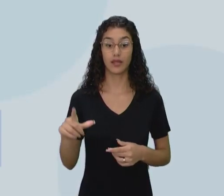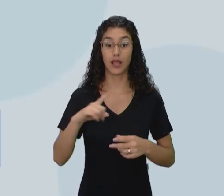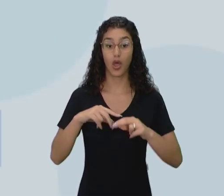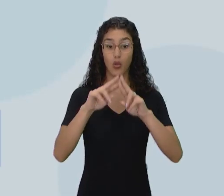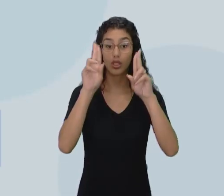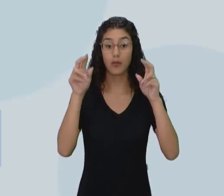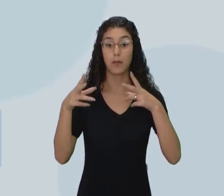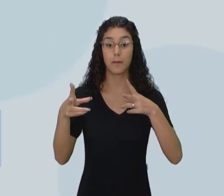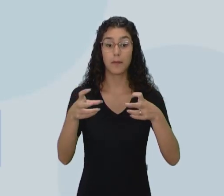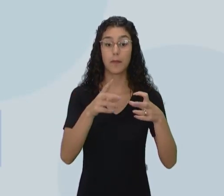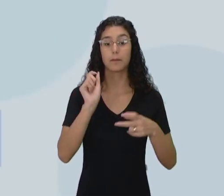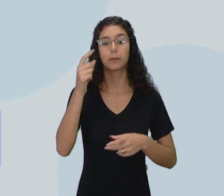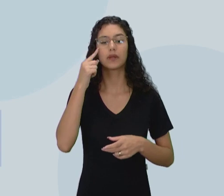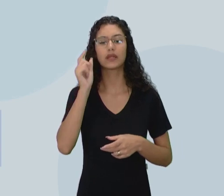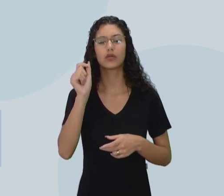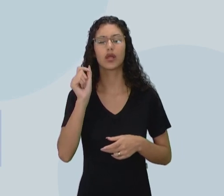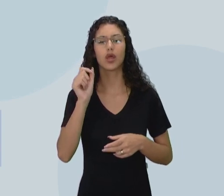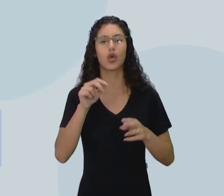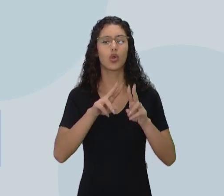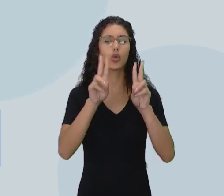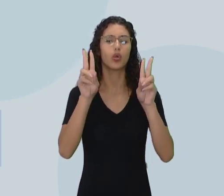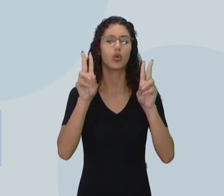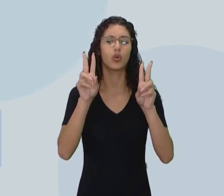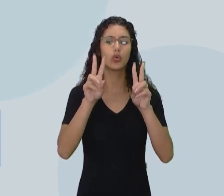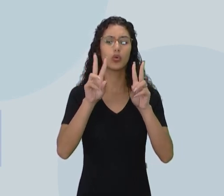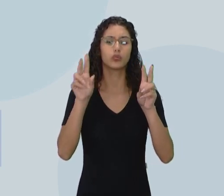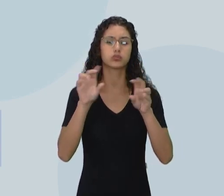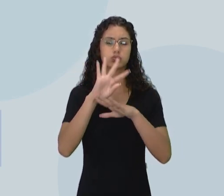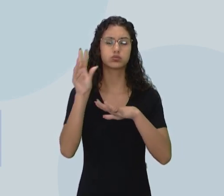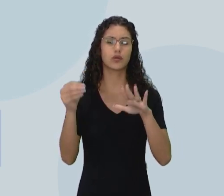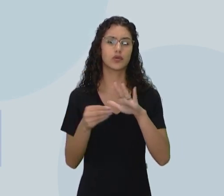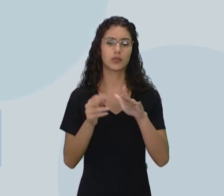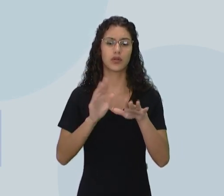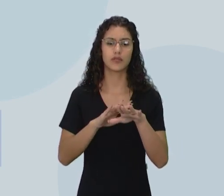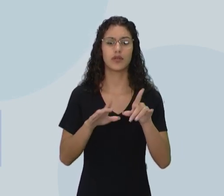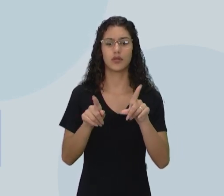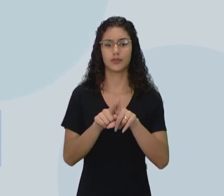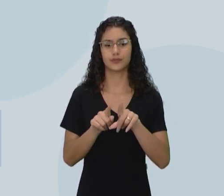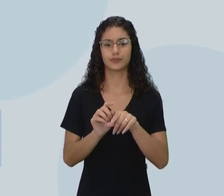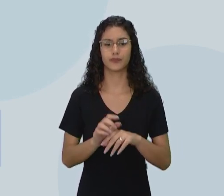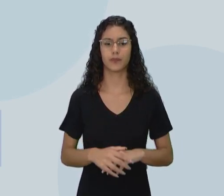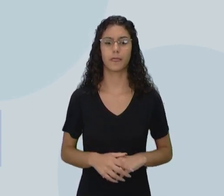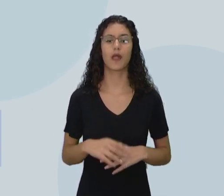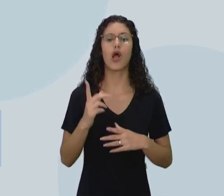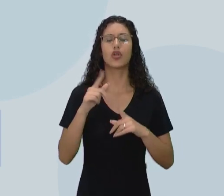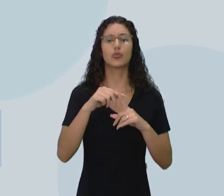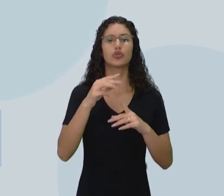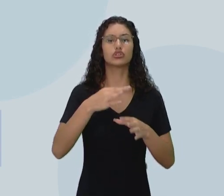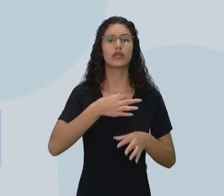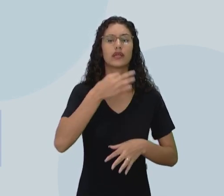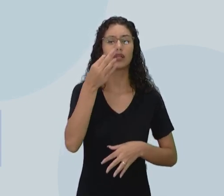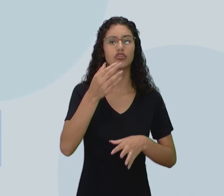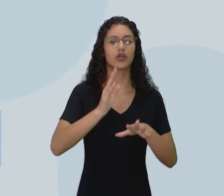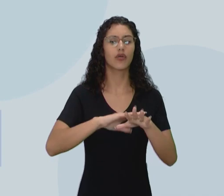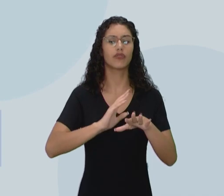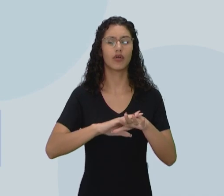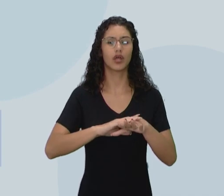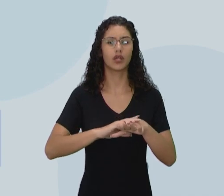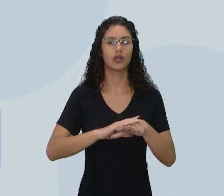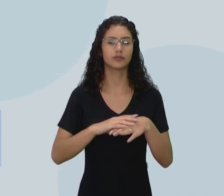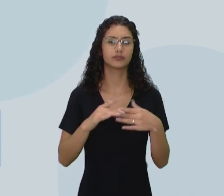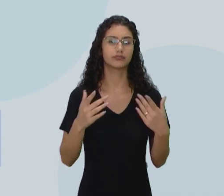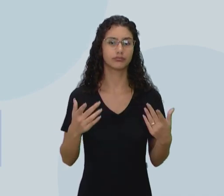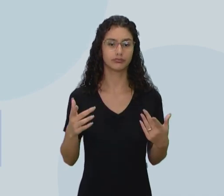temática analisada, você vai pensar no recorte do assunto que está sendo tratado. Que tipo de crítica é